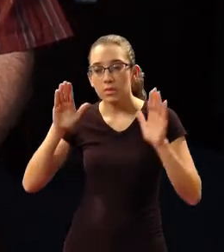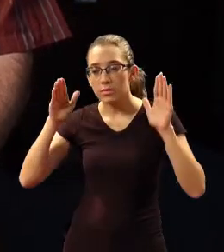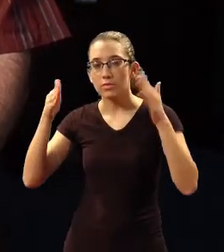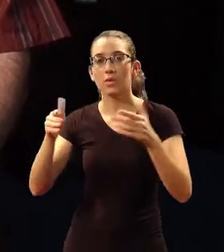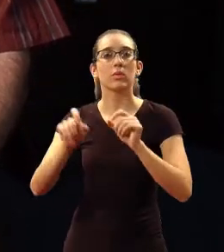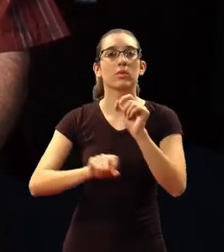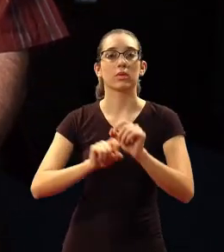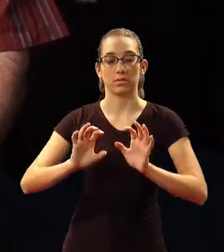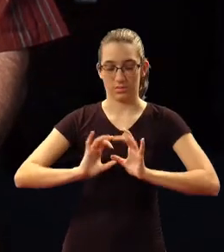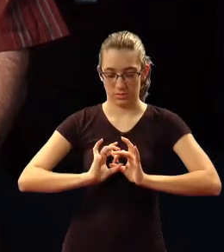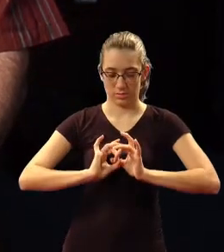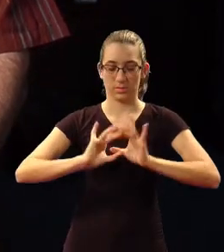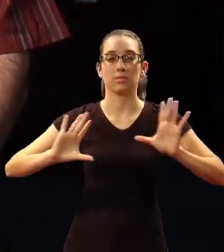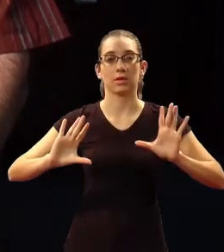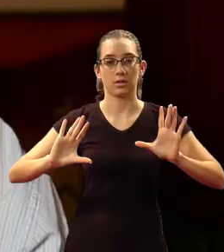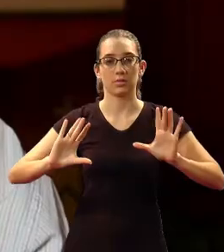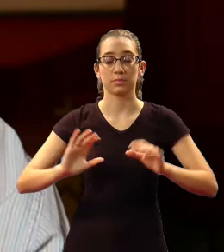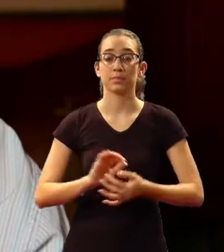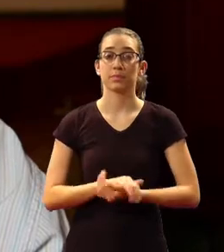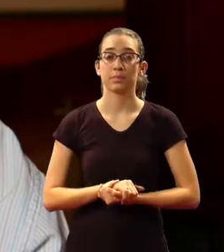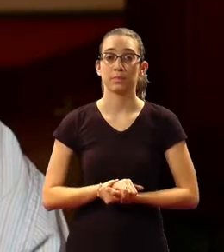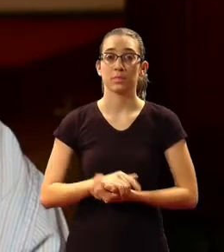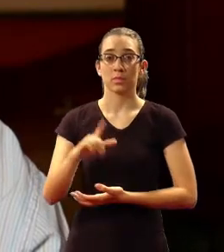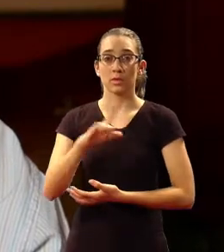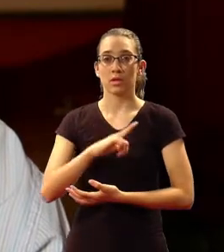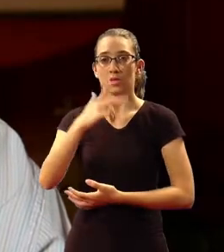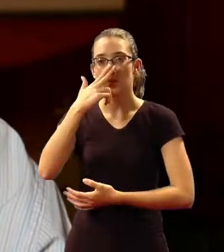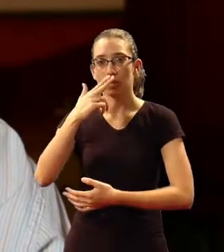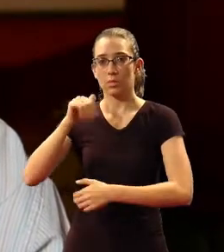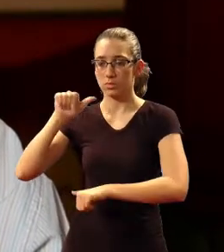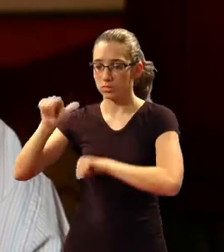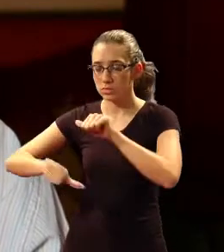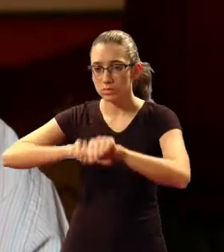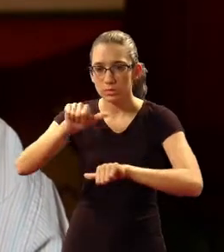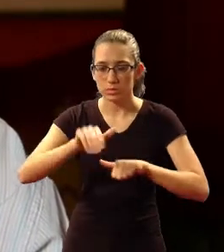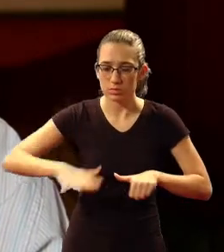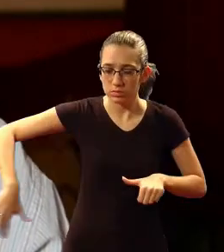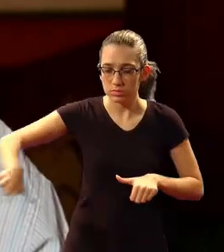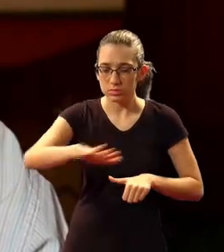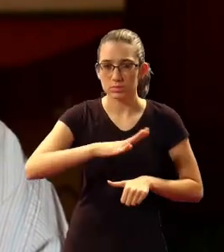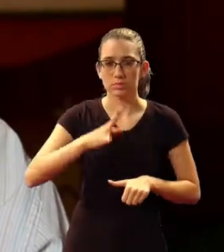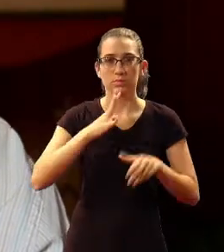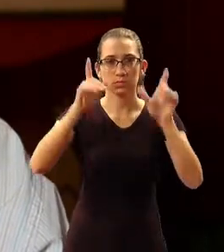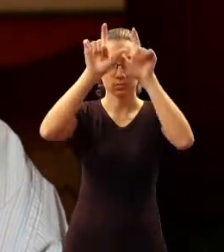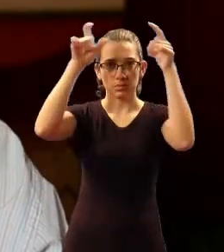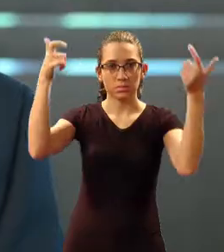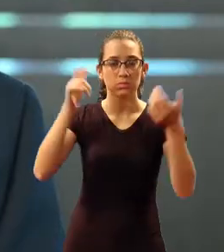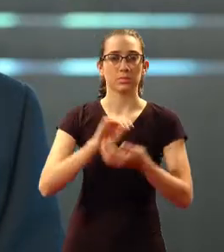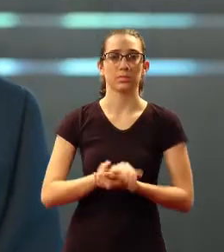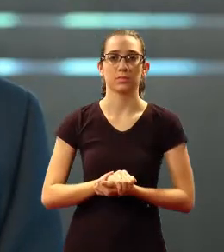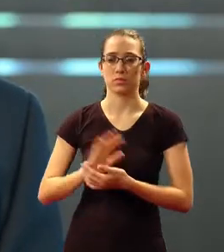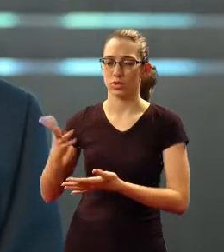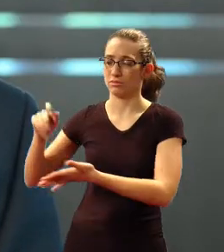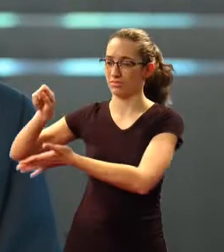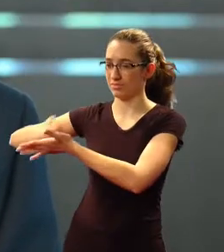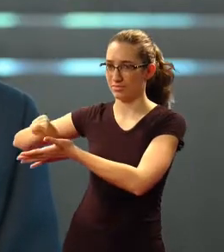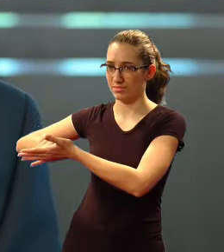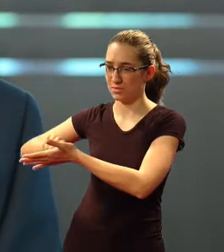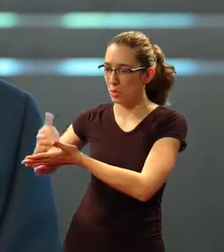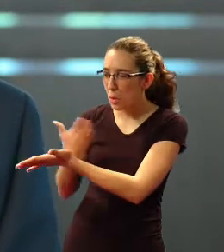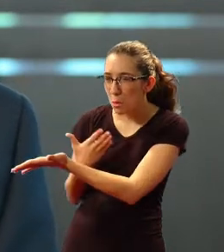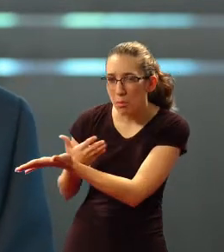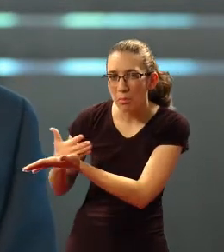falar sempre é sobre a questão da liberdade. Houve uma transformação em todas as áreas do conhecimento. Desde os seus